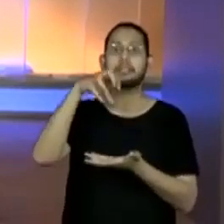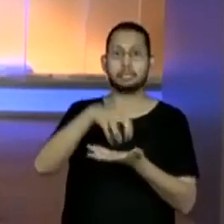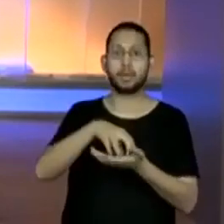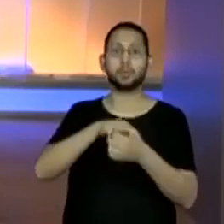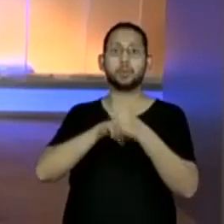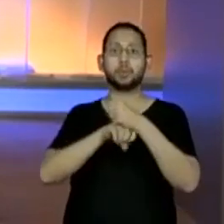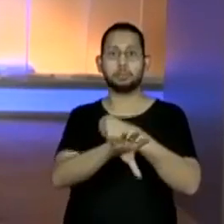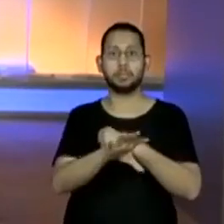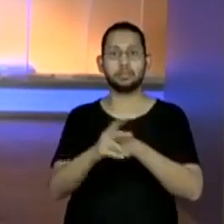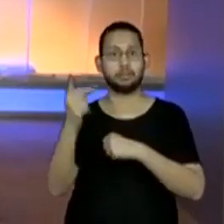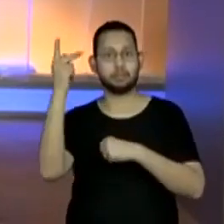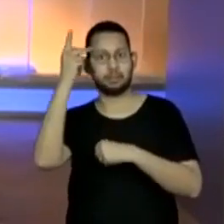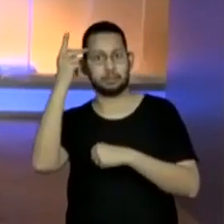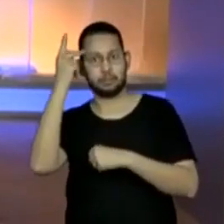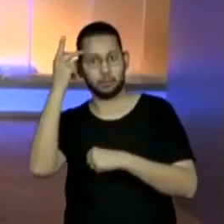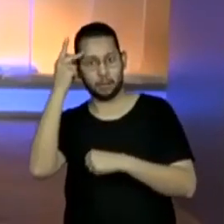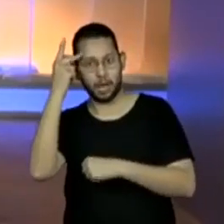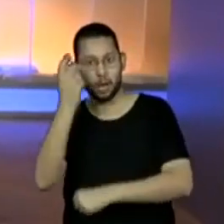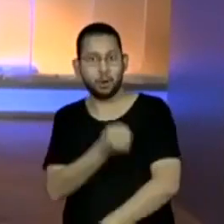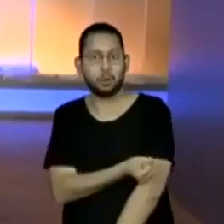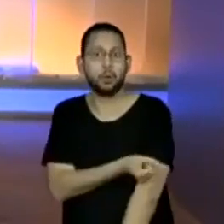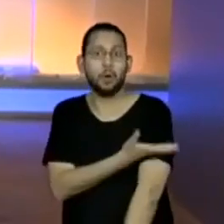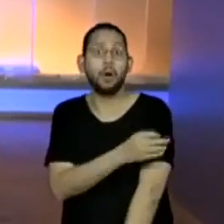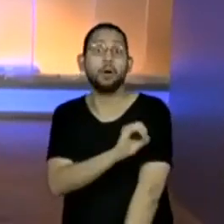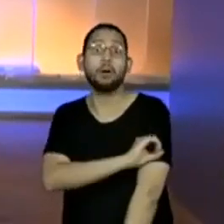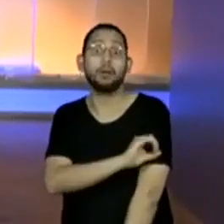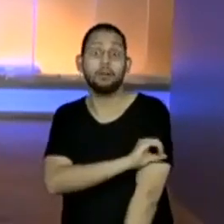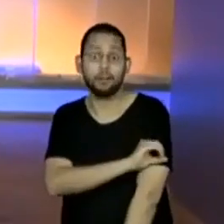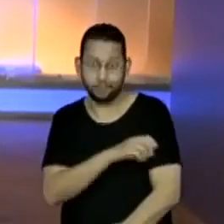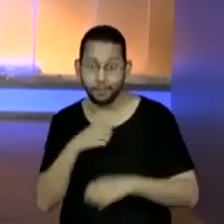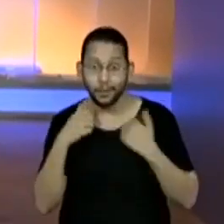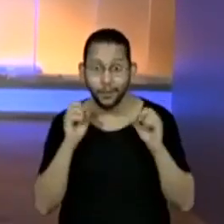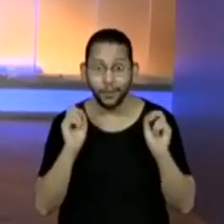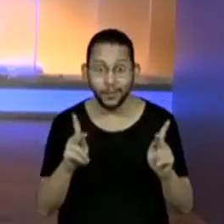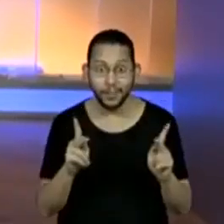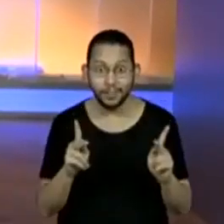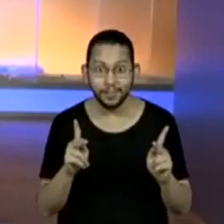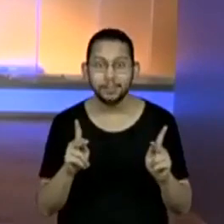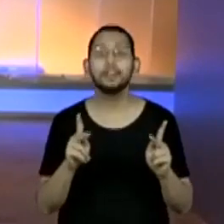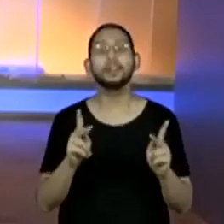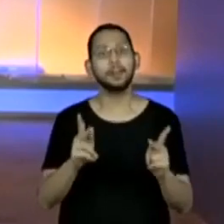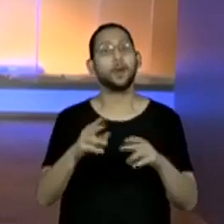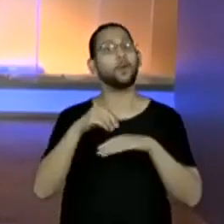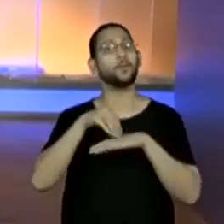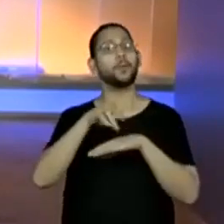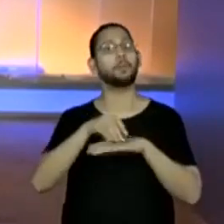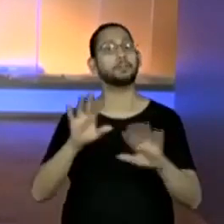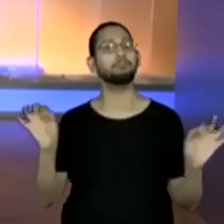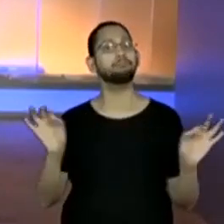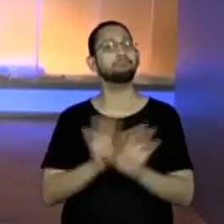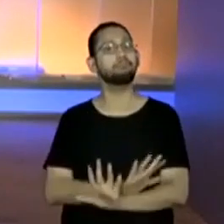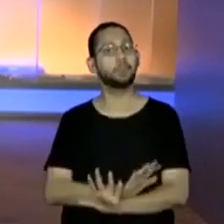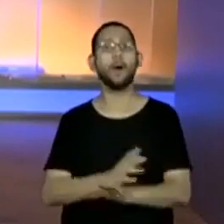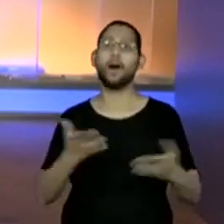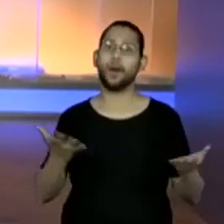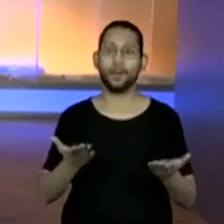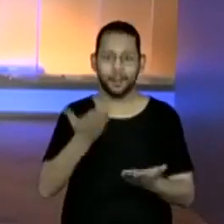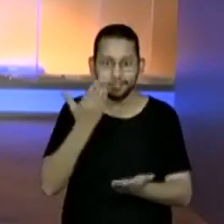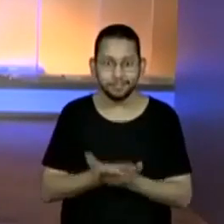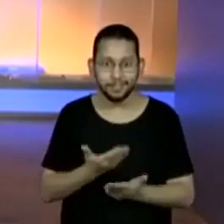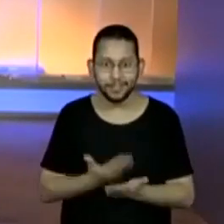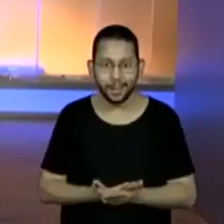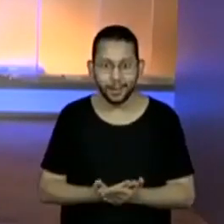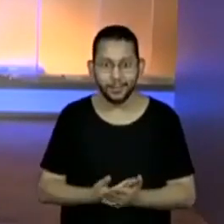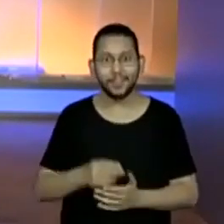SP, Educação Infantil e Anos Iniciais. Beleza? Bom, informações passadas, vamos para a aula.